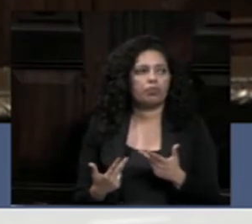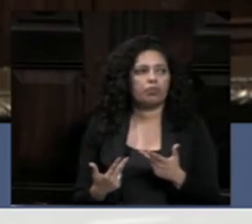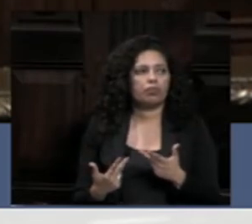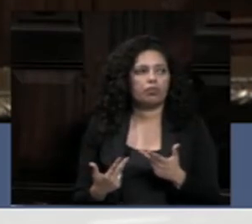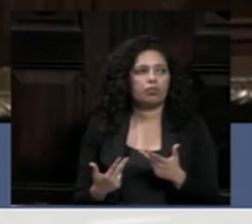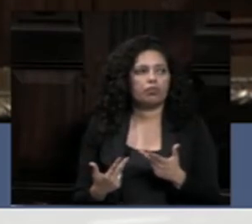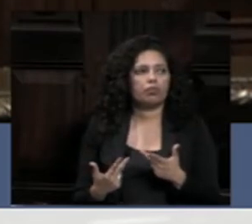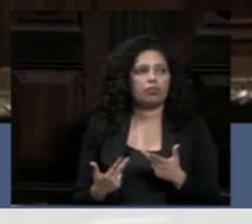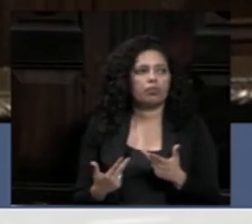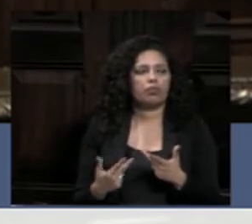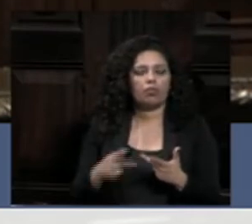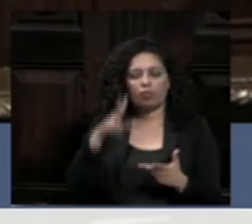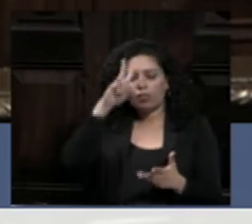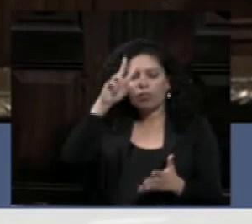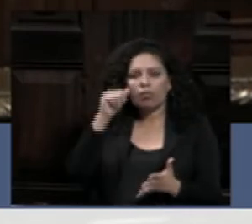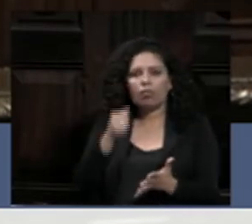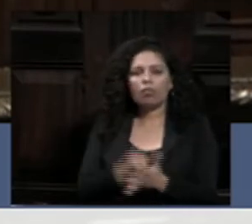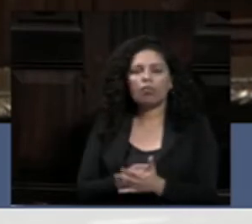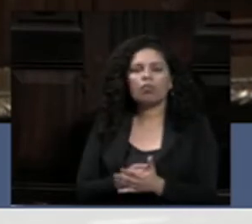uma decisão